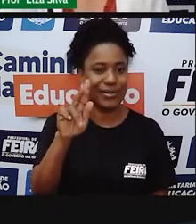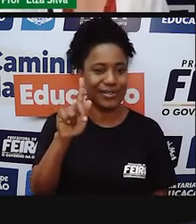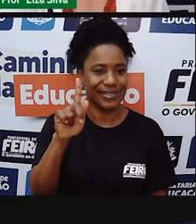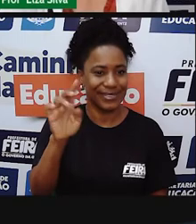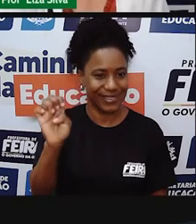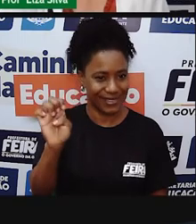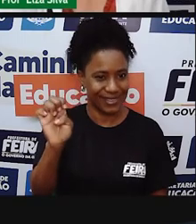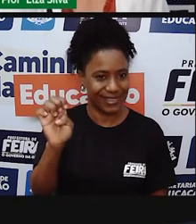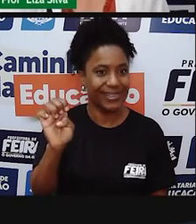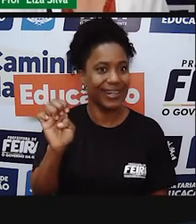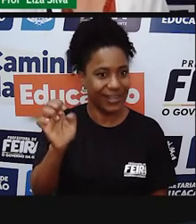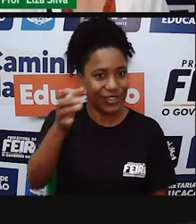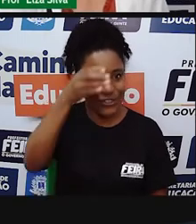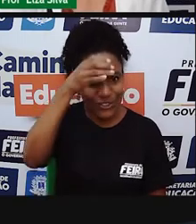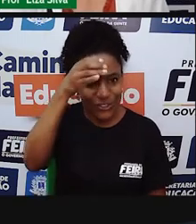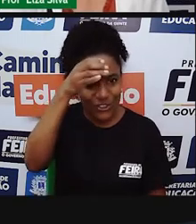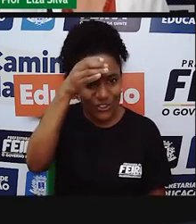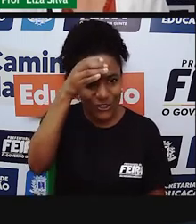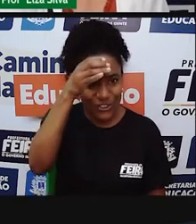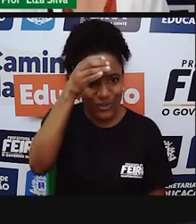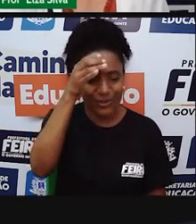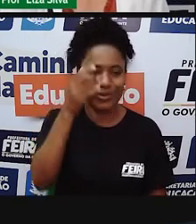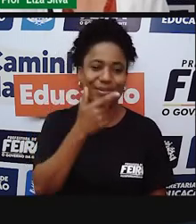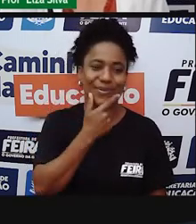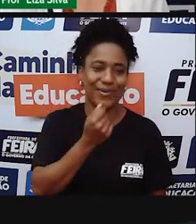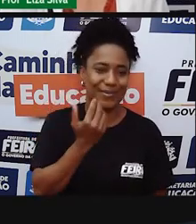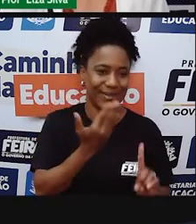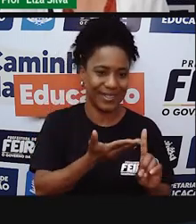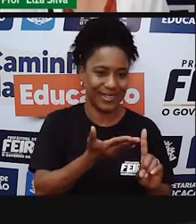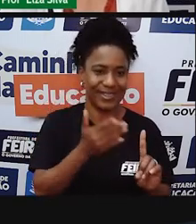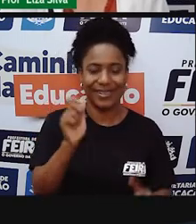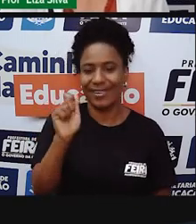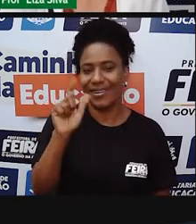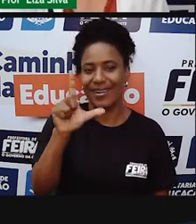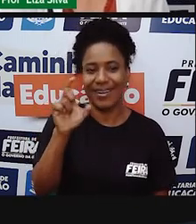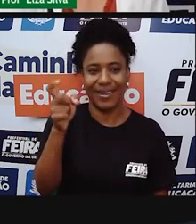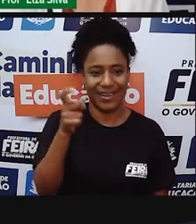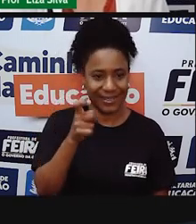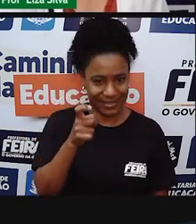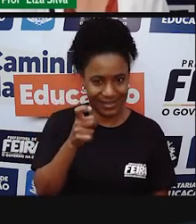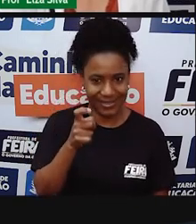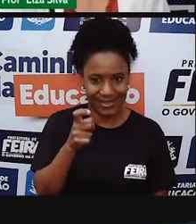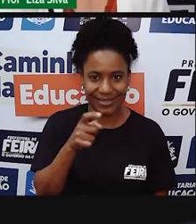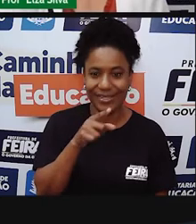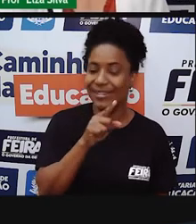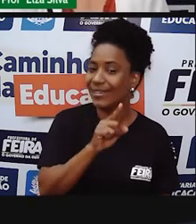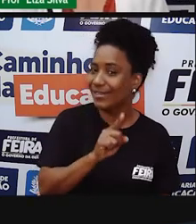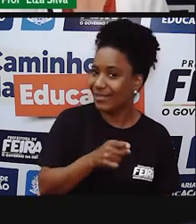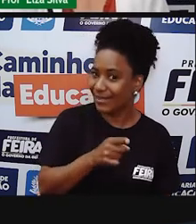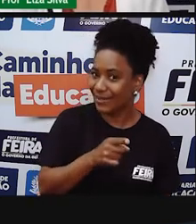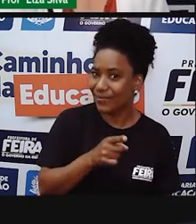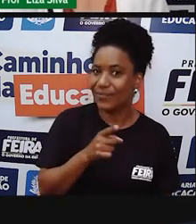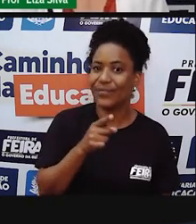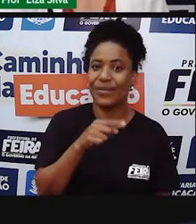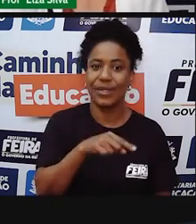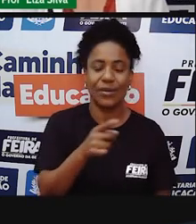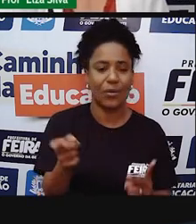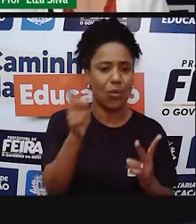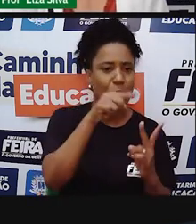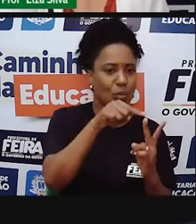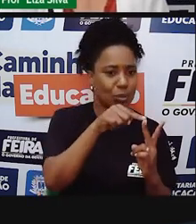uncle. Regina, que é casada com George, é a tia de Alex,